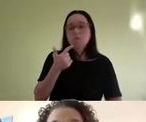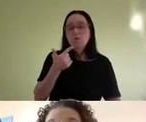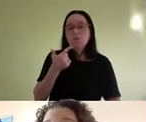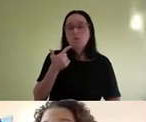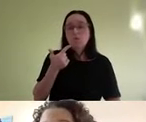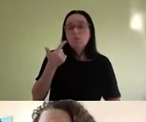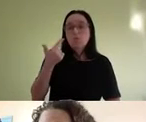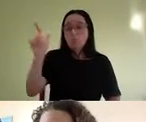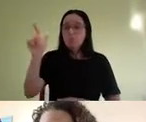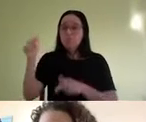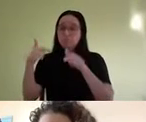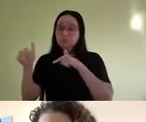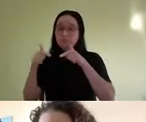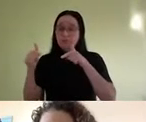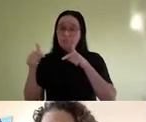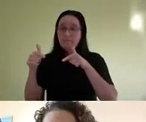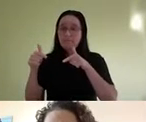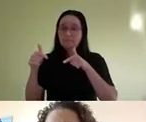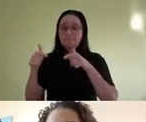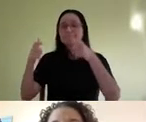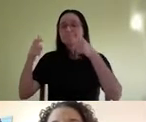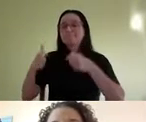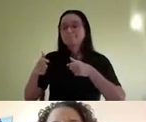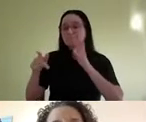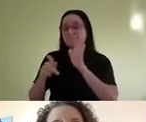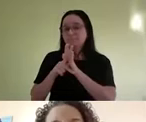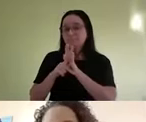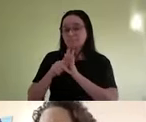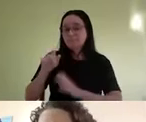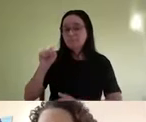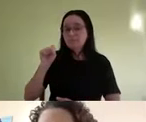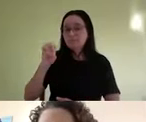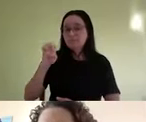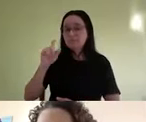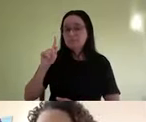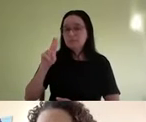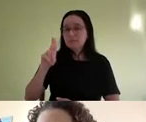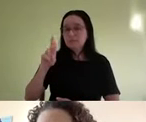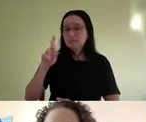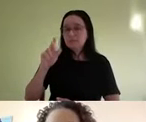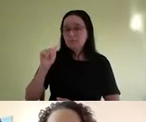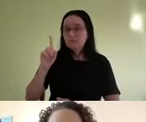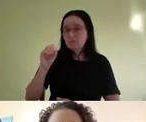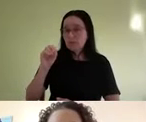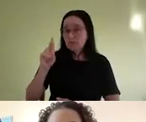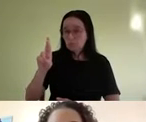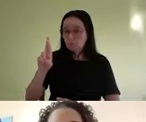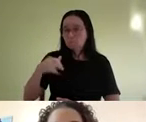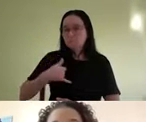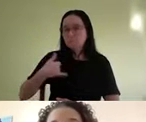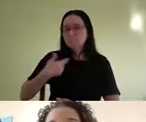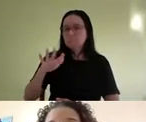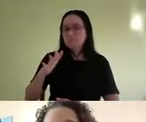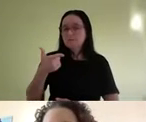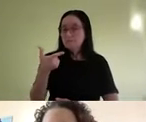dentro do mercado segurador, então mais ou menos com uns 20 anos, eu comecei